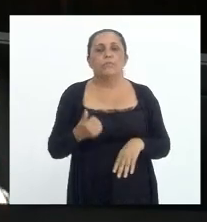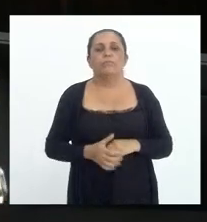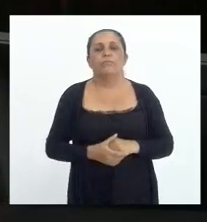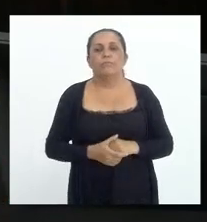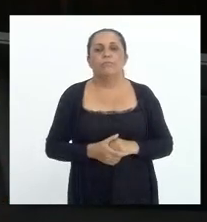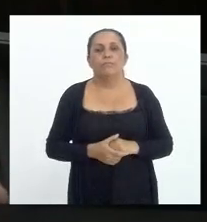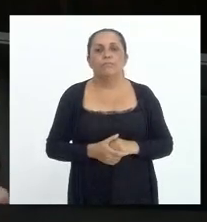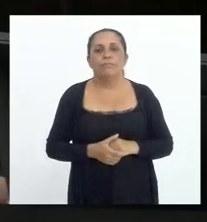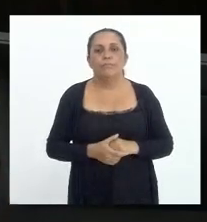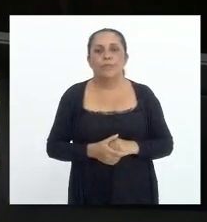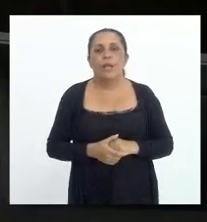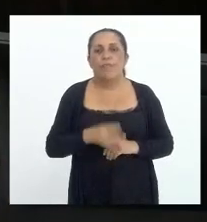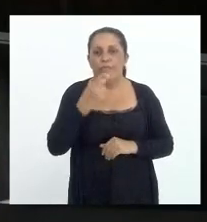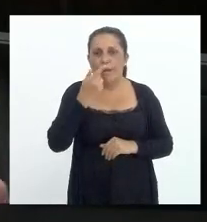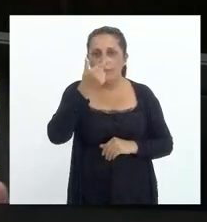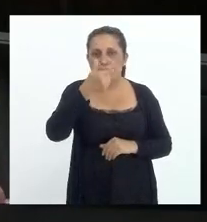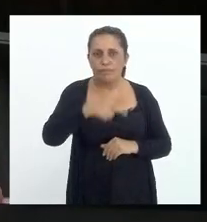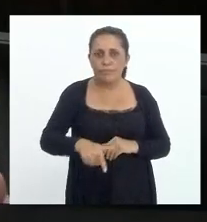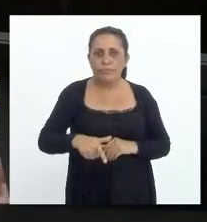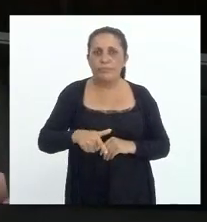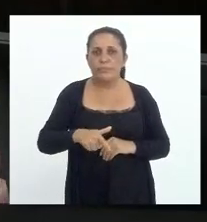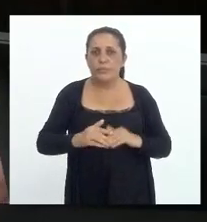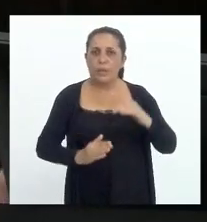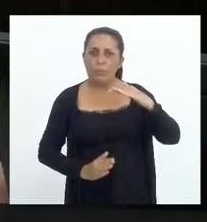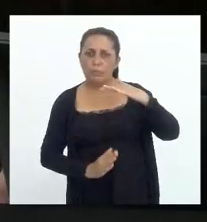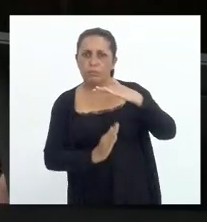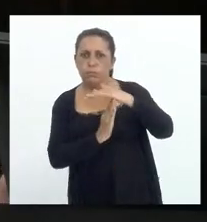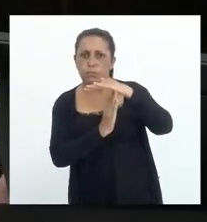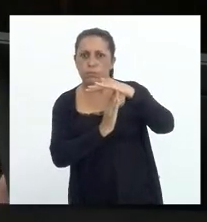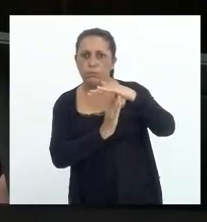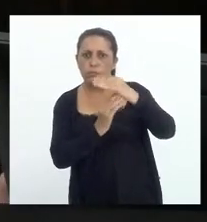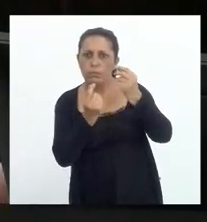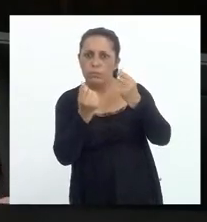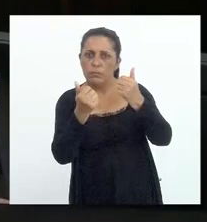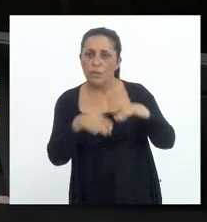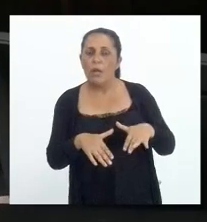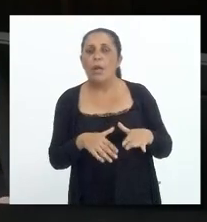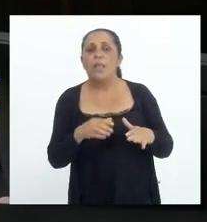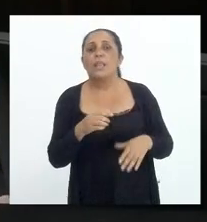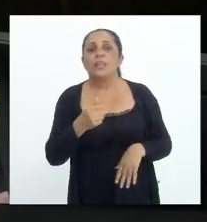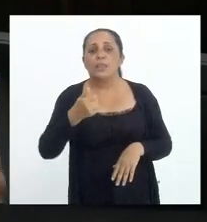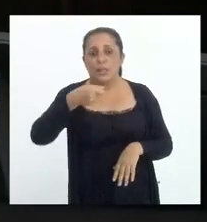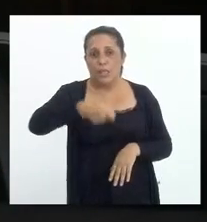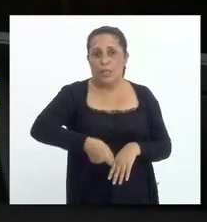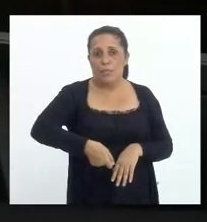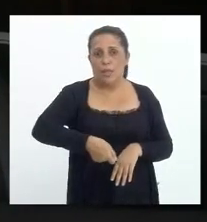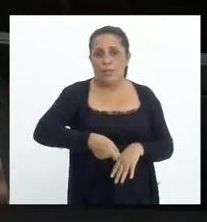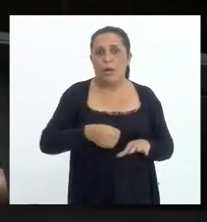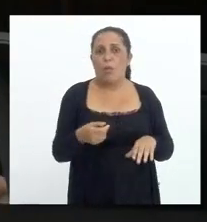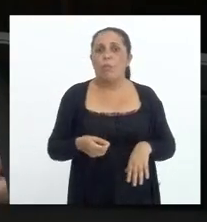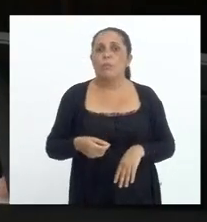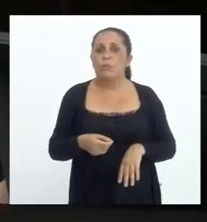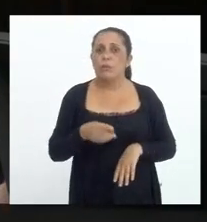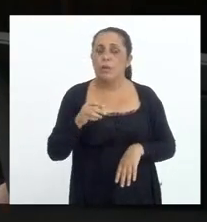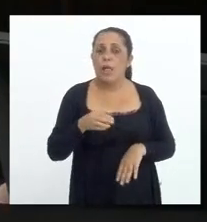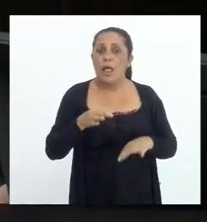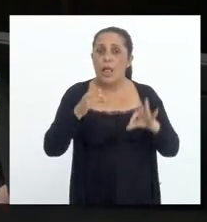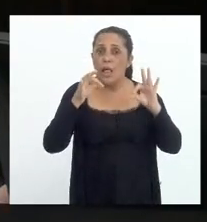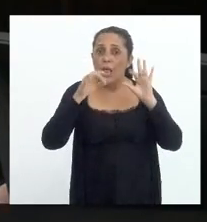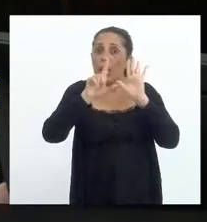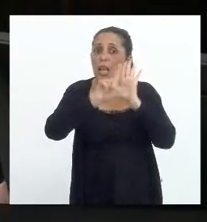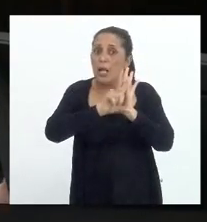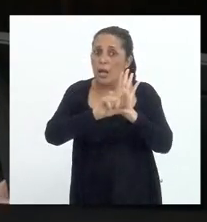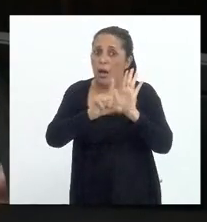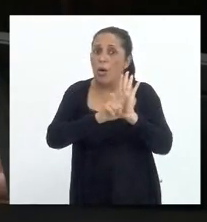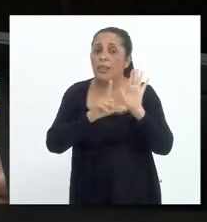Repito, o teto de gastos é uma determinação legal Nós todos temos diversas